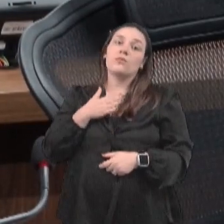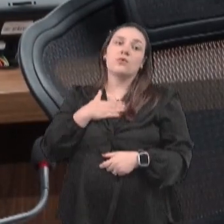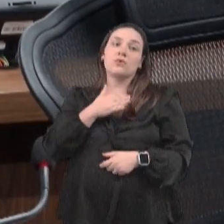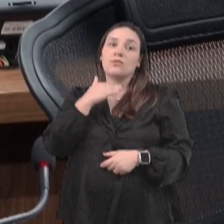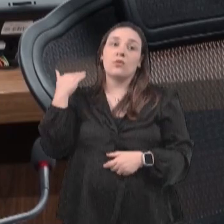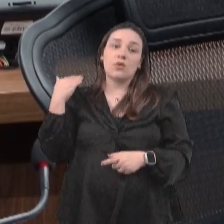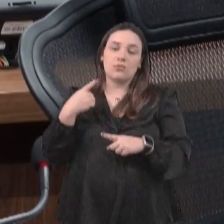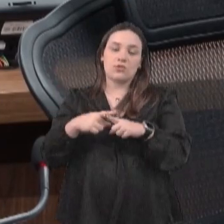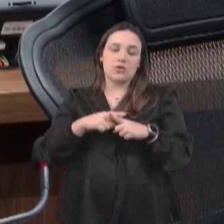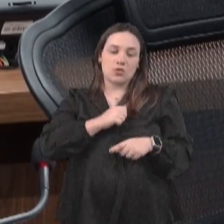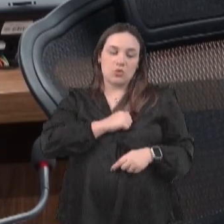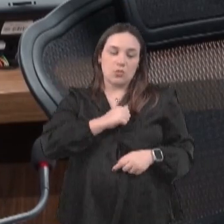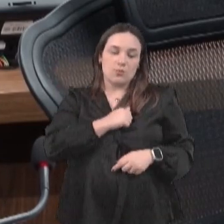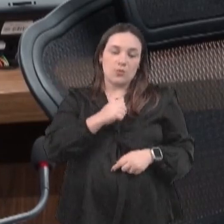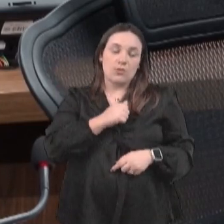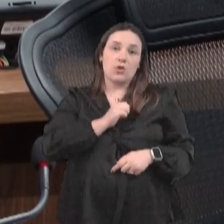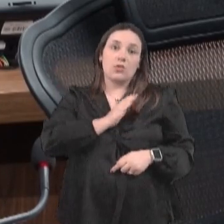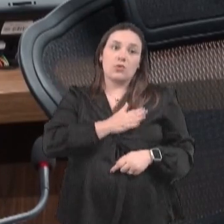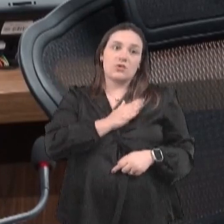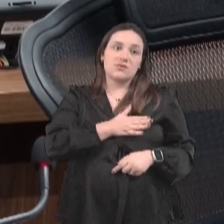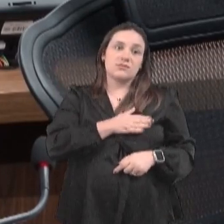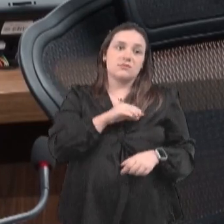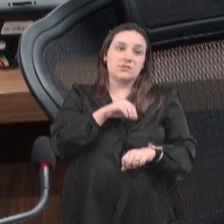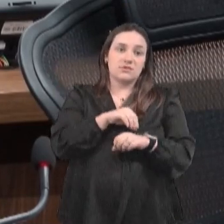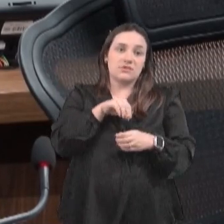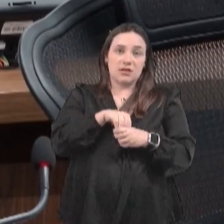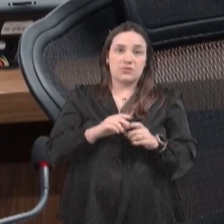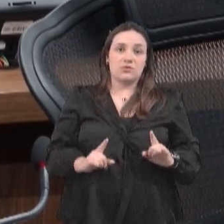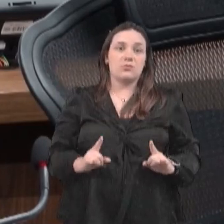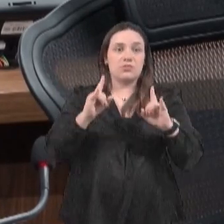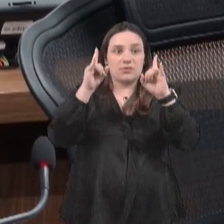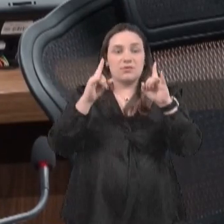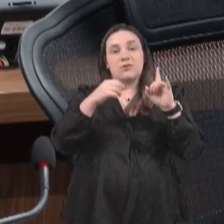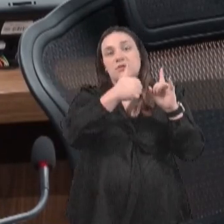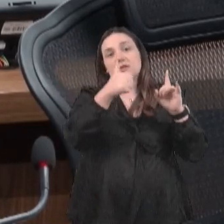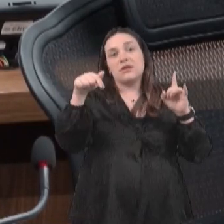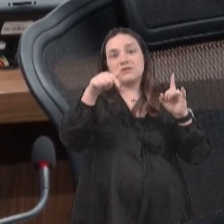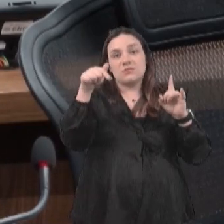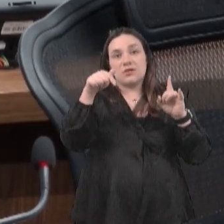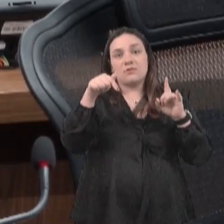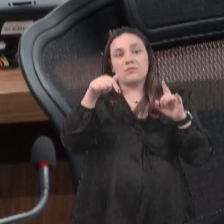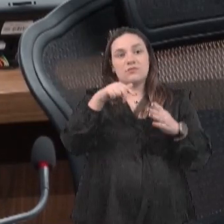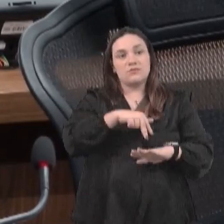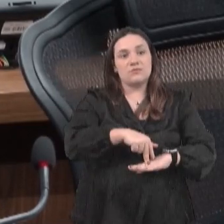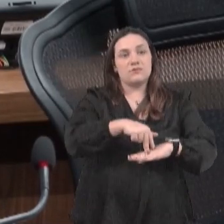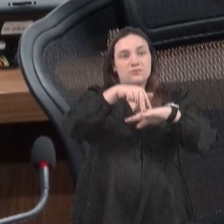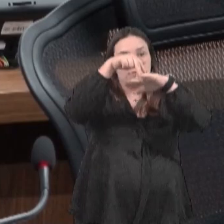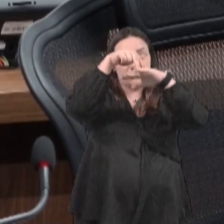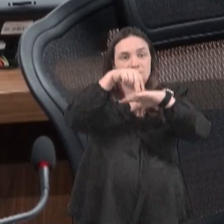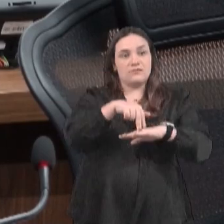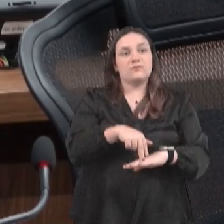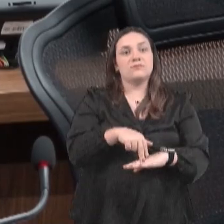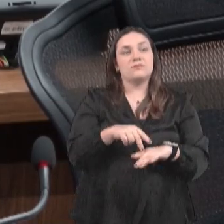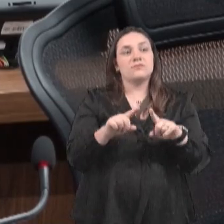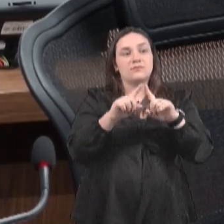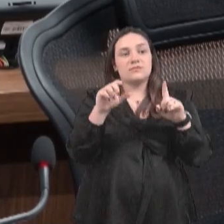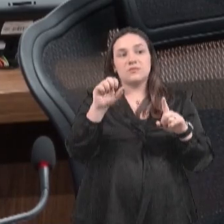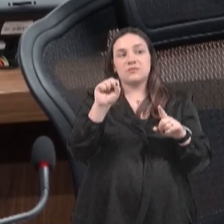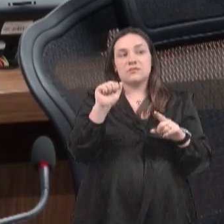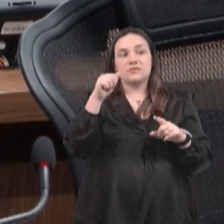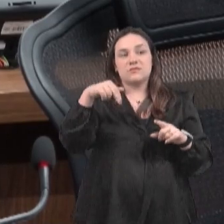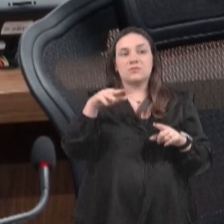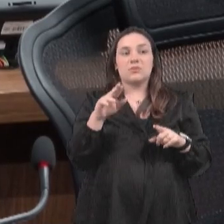que infartou no seu edifício, no 17º andar, e o SAMU foi